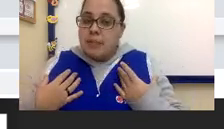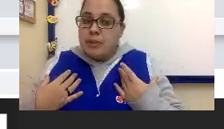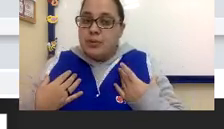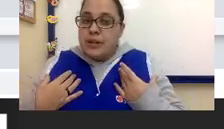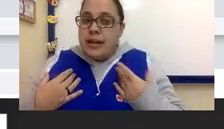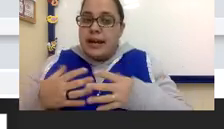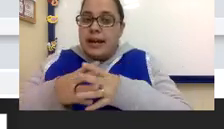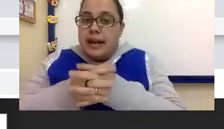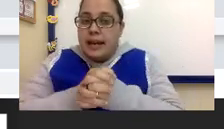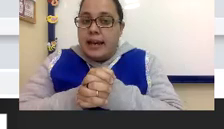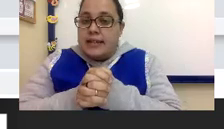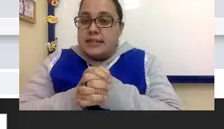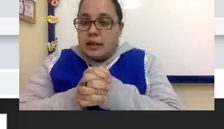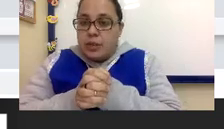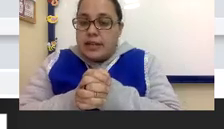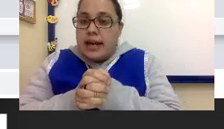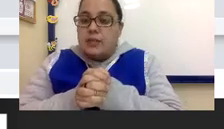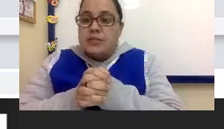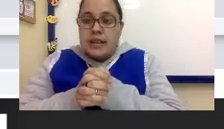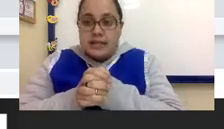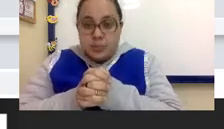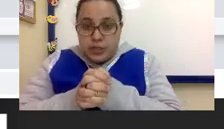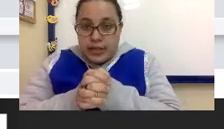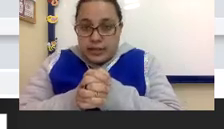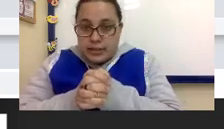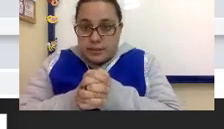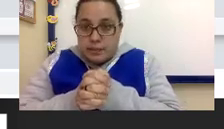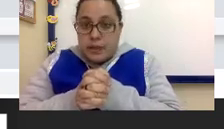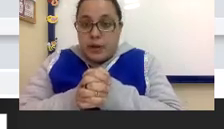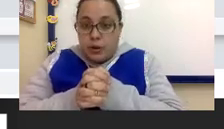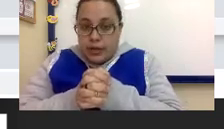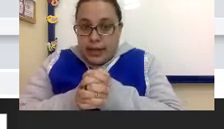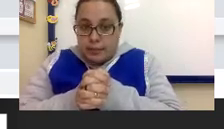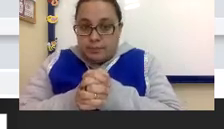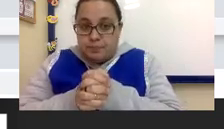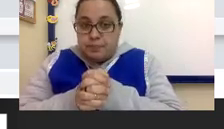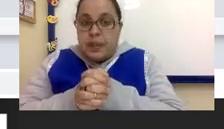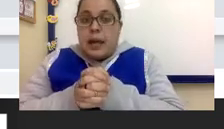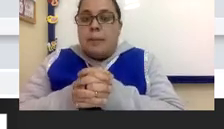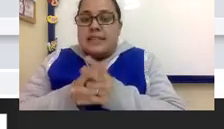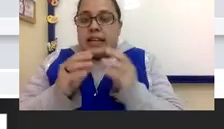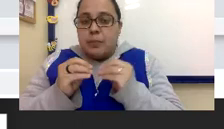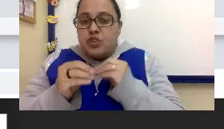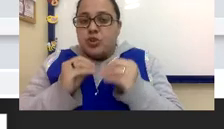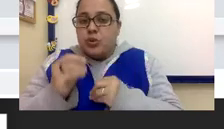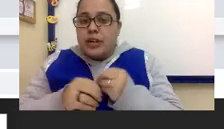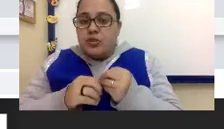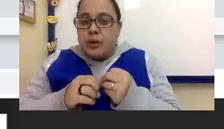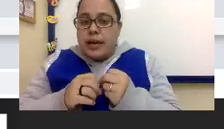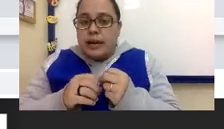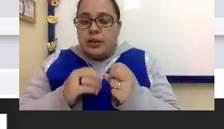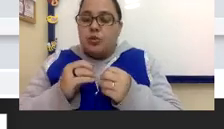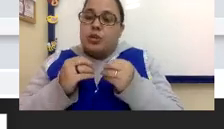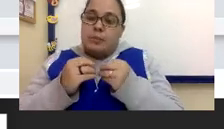mais rápido esses carboidratos e essas proteínas, ok? Mas será que depois de tudo